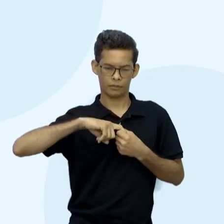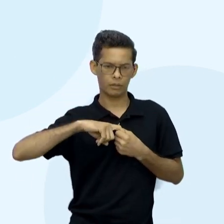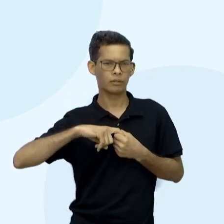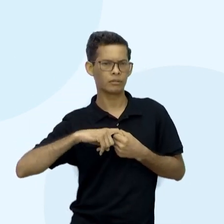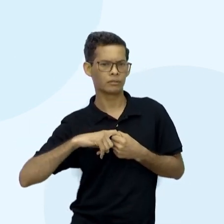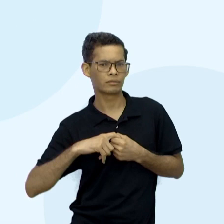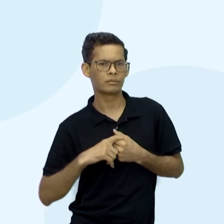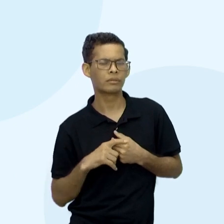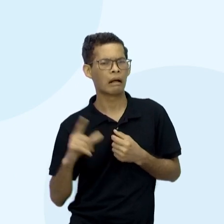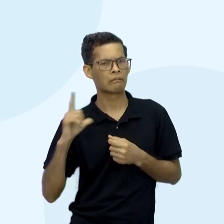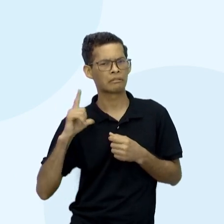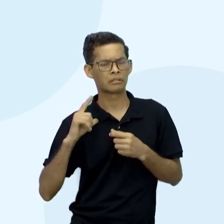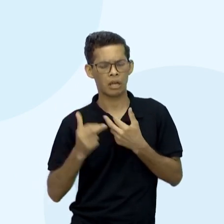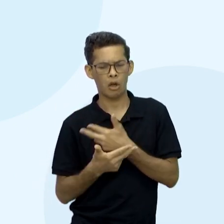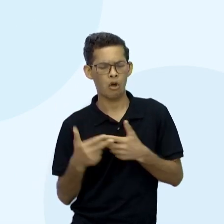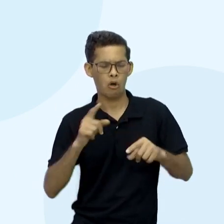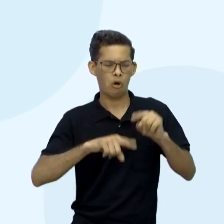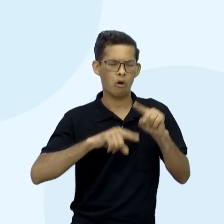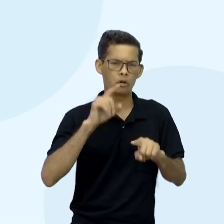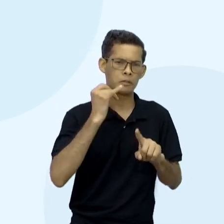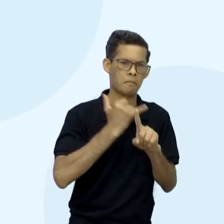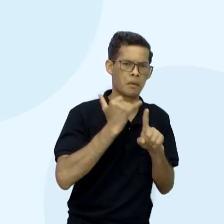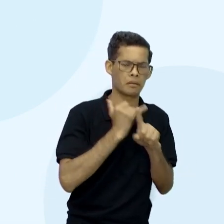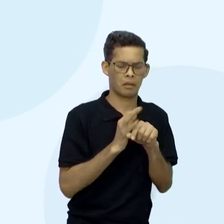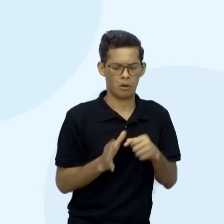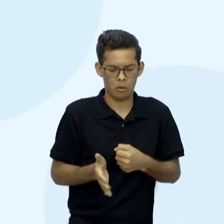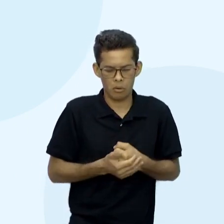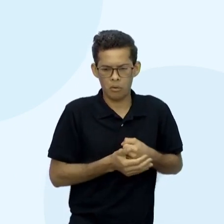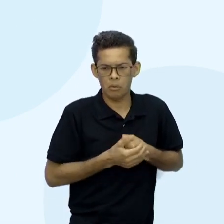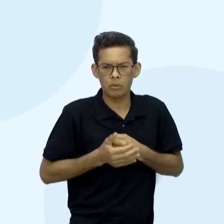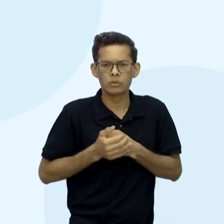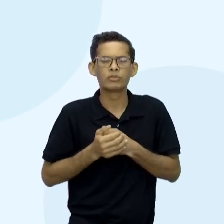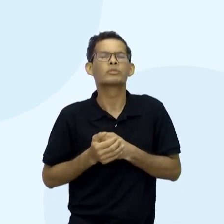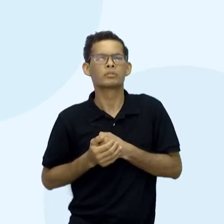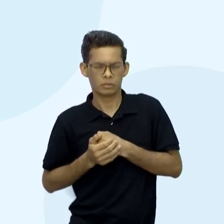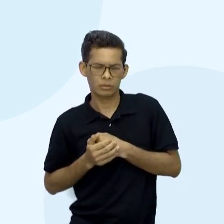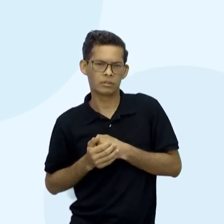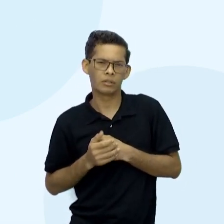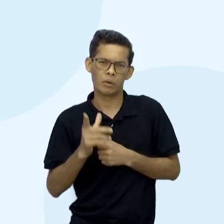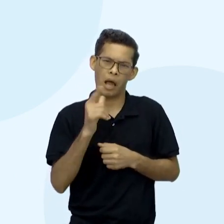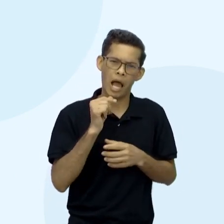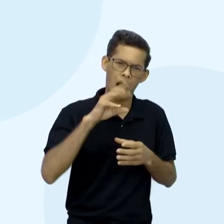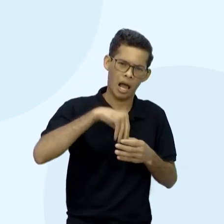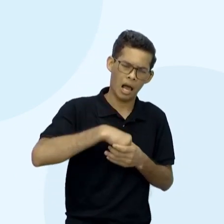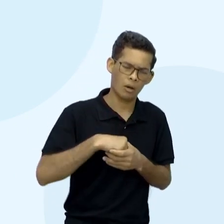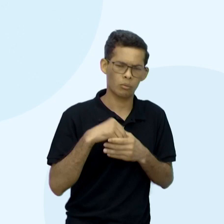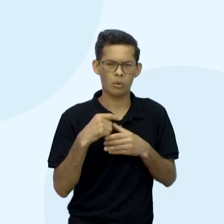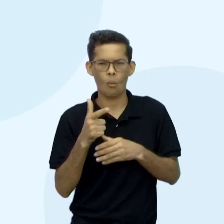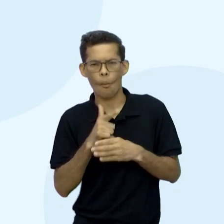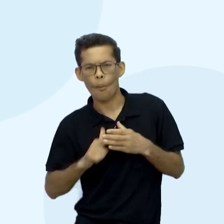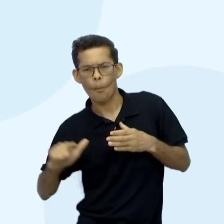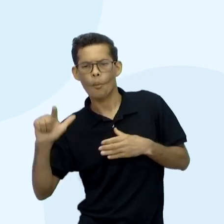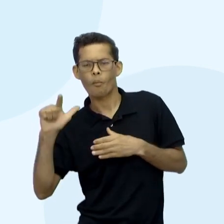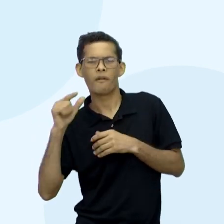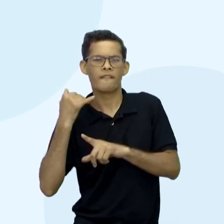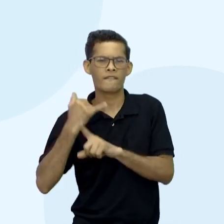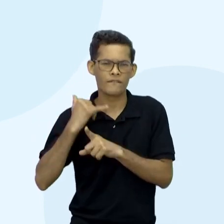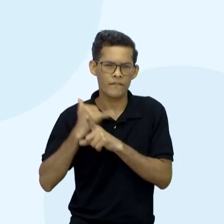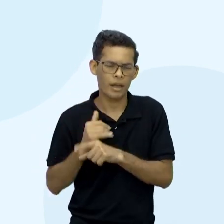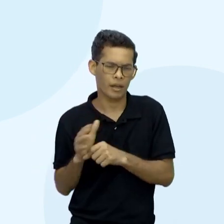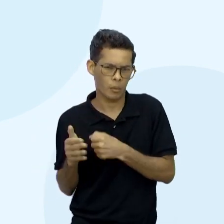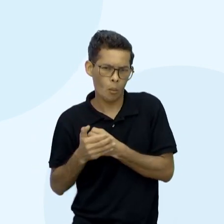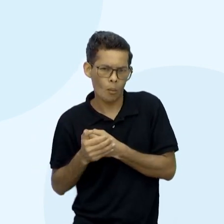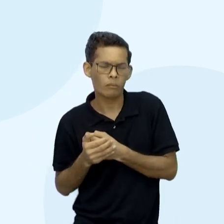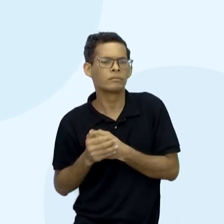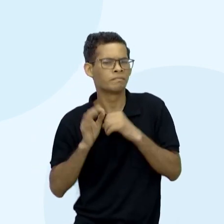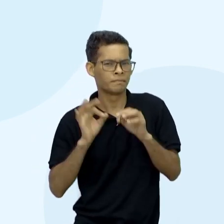Você tinha lá objetos metálicos, né? Você tinha tambores metálicos, com água, sem água, com manilha de ferro. E aí,